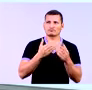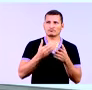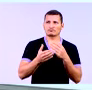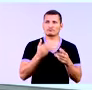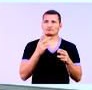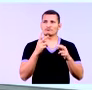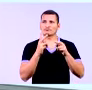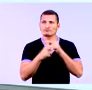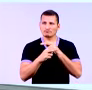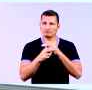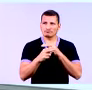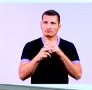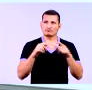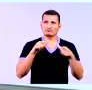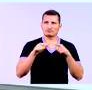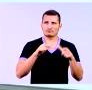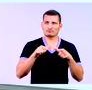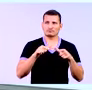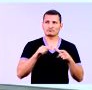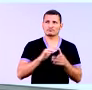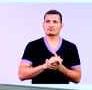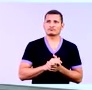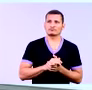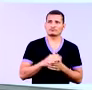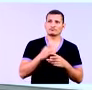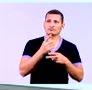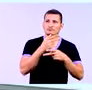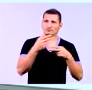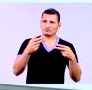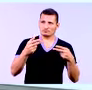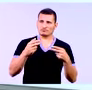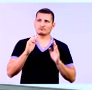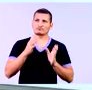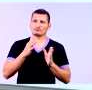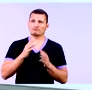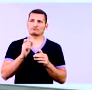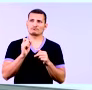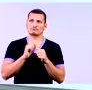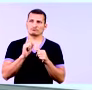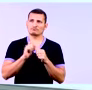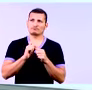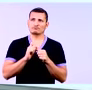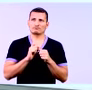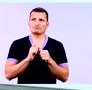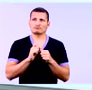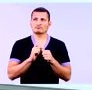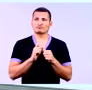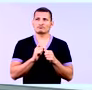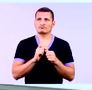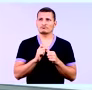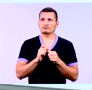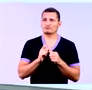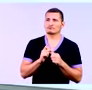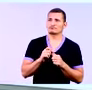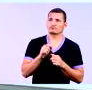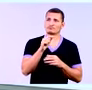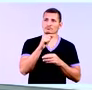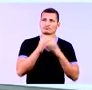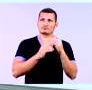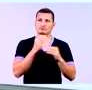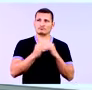dos serviços, as operações efetivamente foram realizadas. Então, a situação no banco de dados,